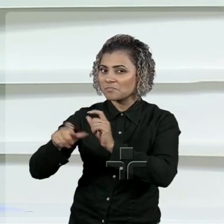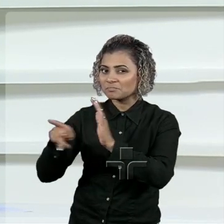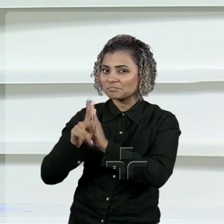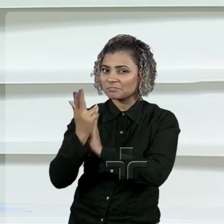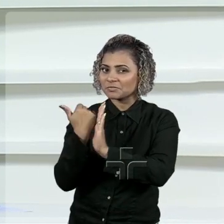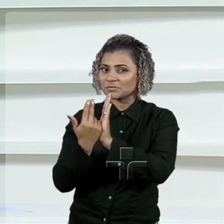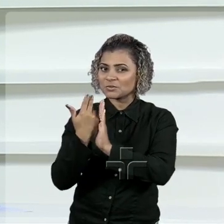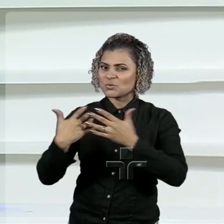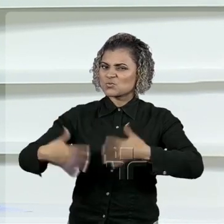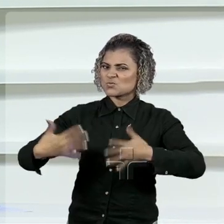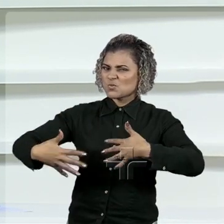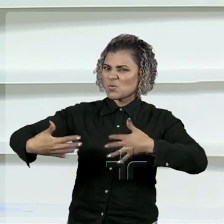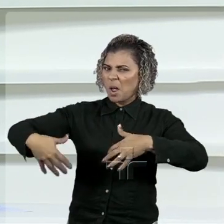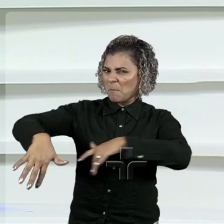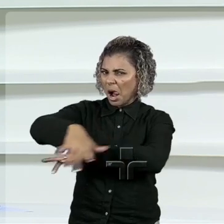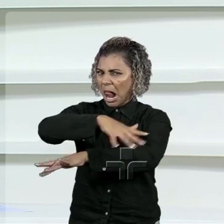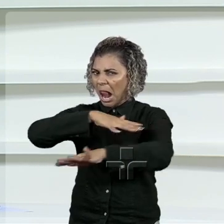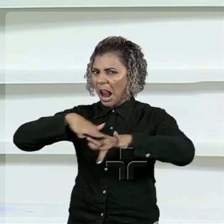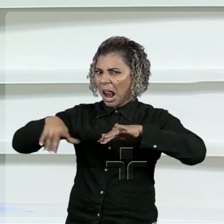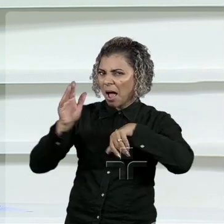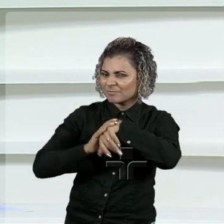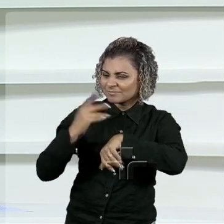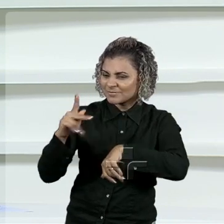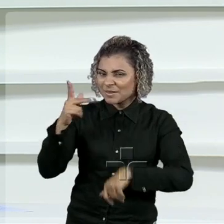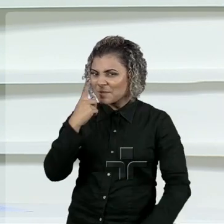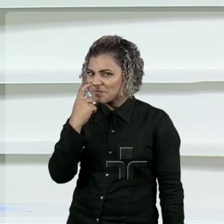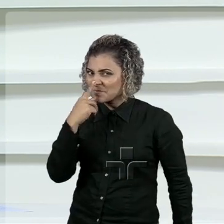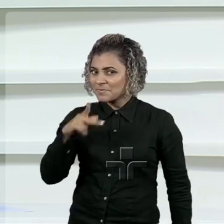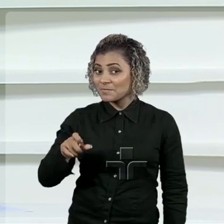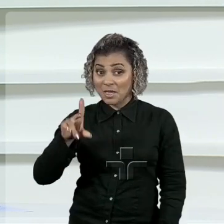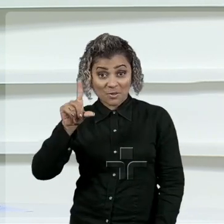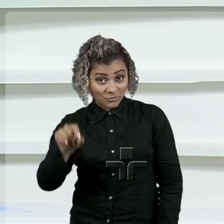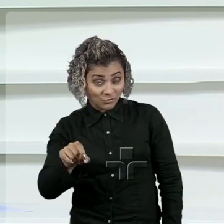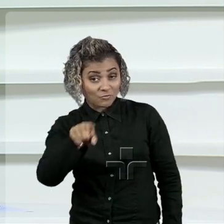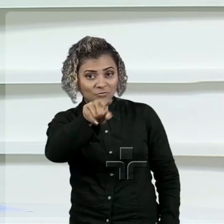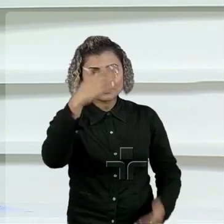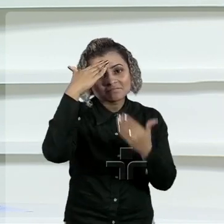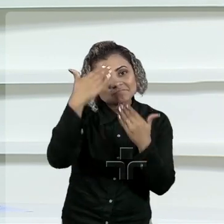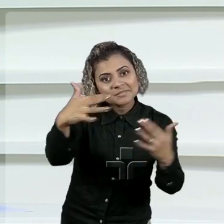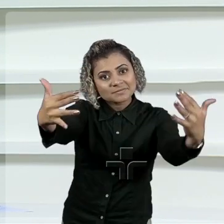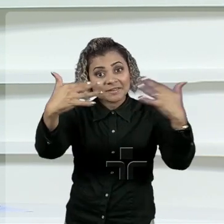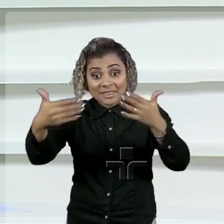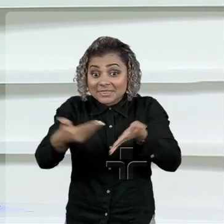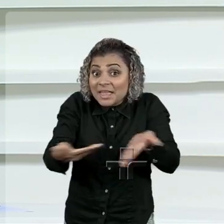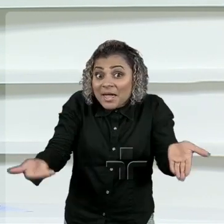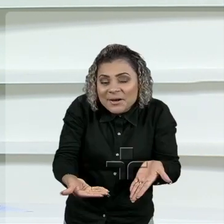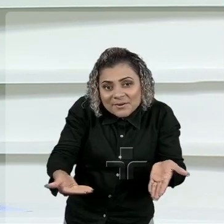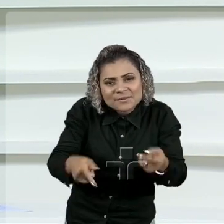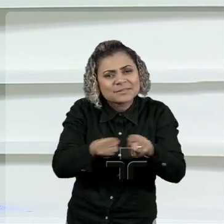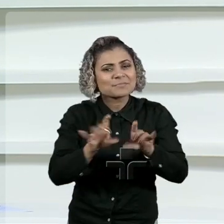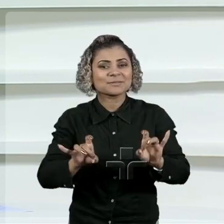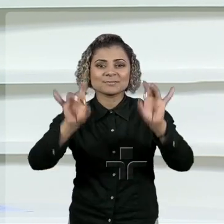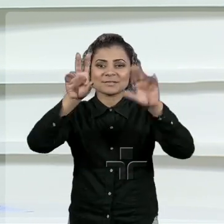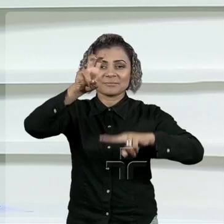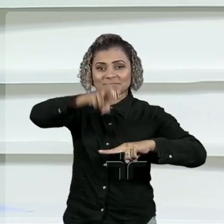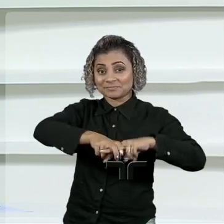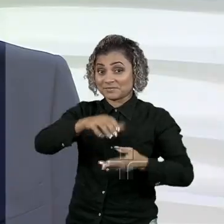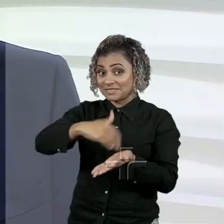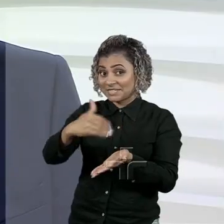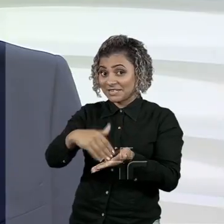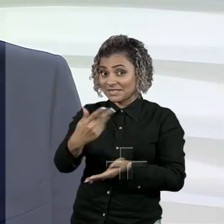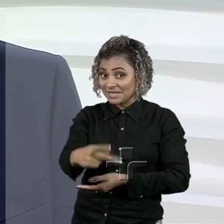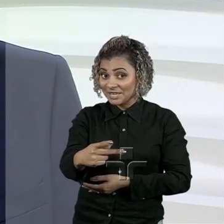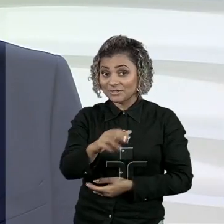cartunista da balbúrdia, Paulo Caruso. Agradeço também a você que nos acompanhou até agora, especialmente ao